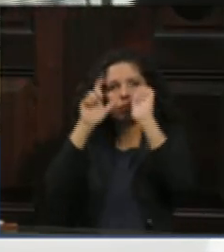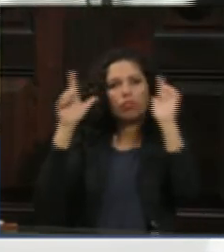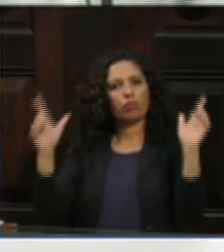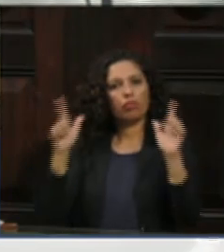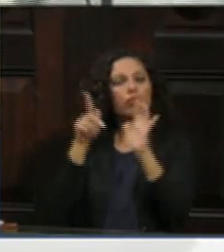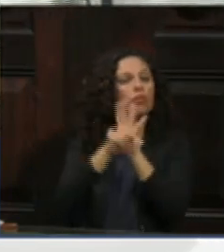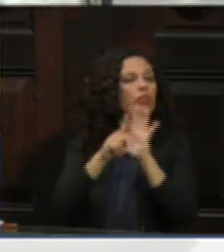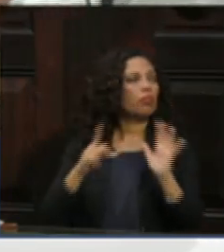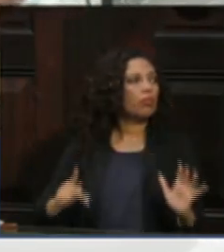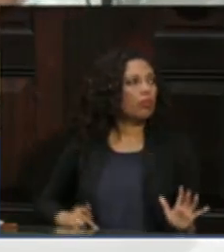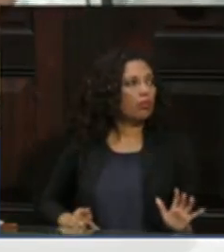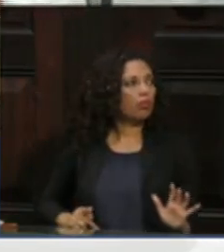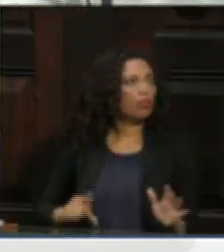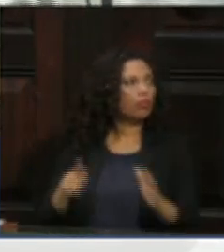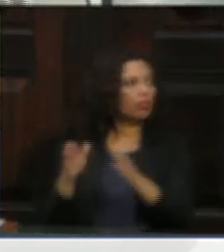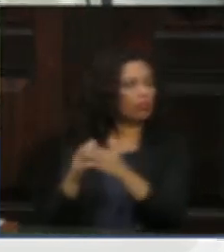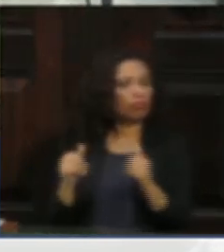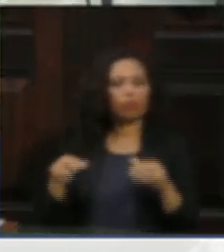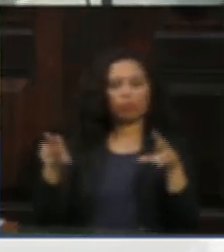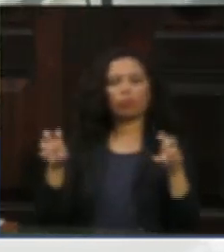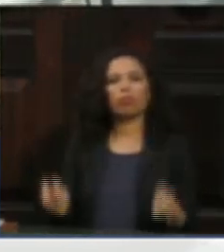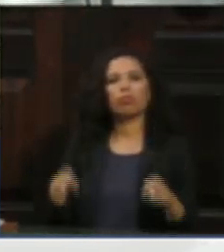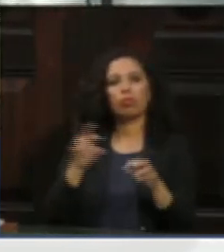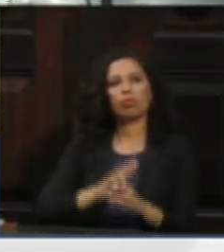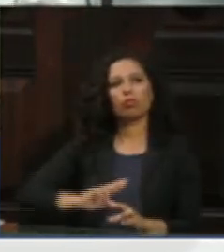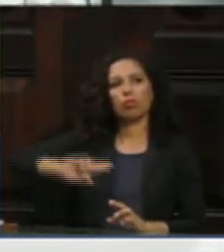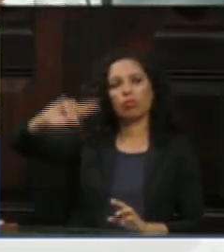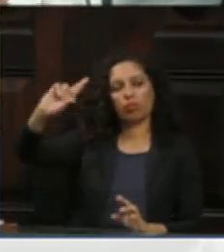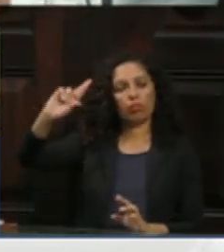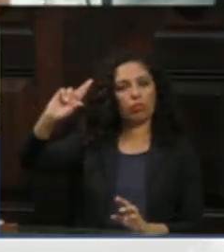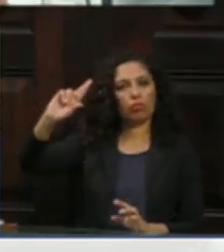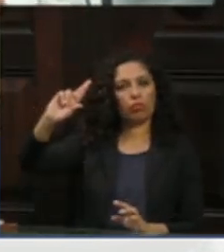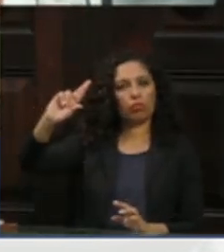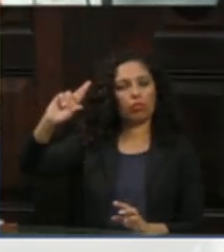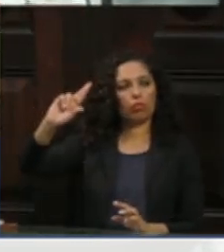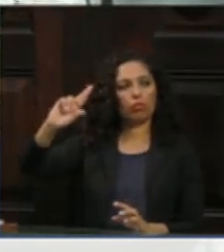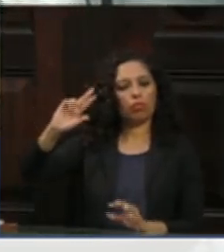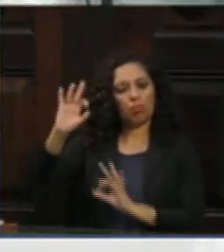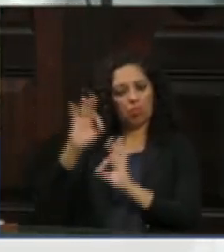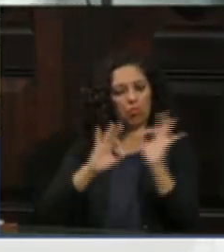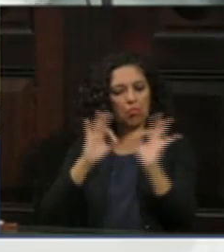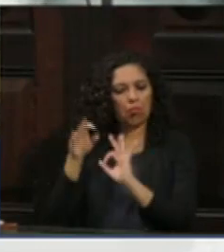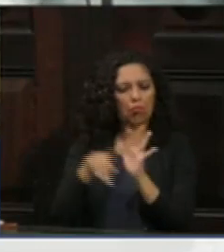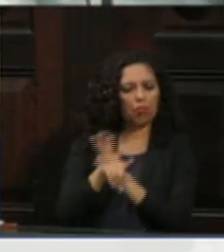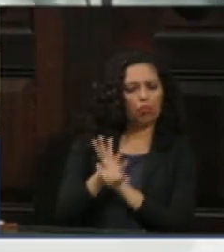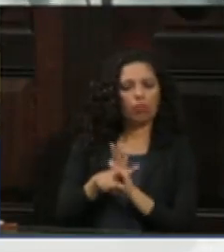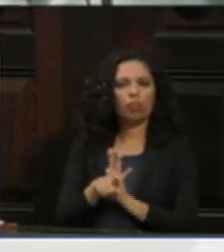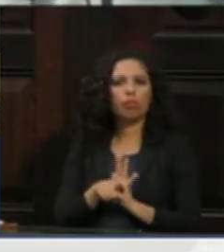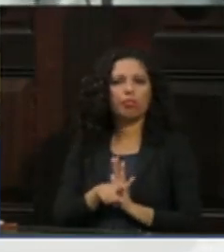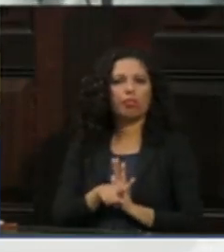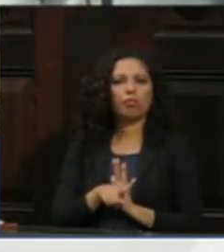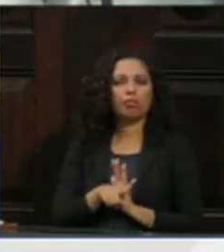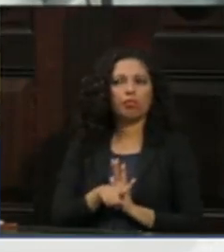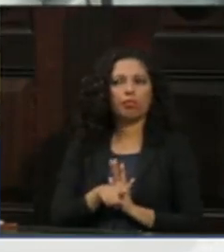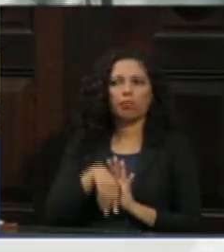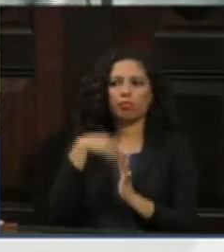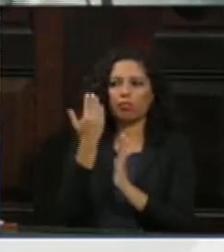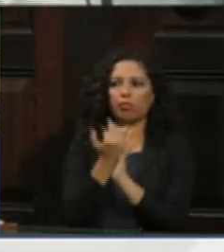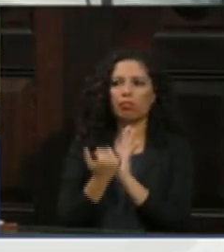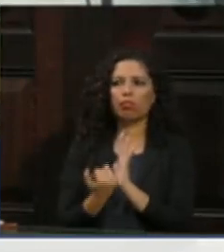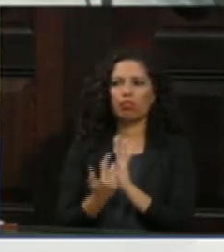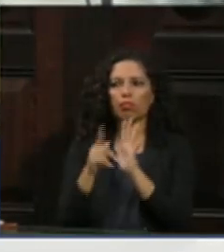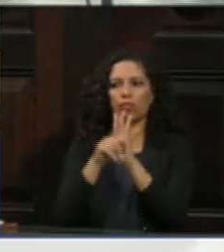do Comitê do Guandu. Ele precisa concordar em ceder o recurso, se Vossa Excelência entende. Então, dessa